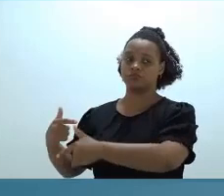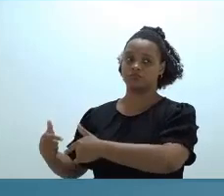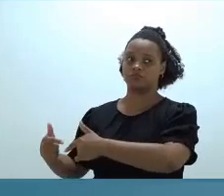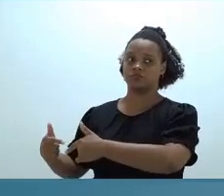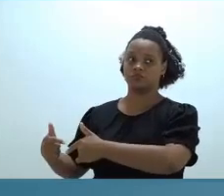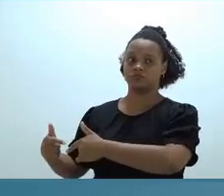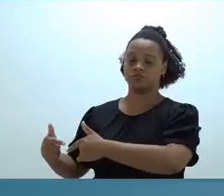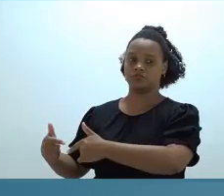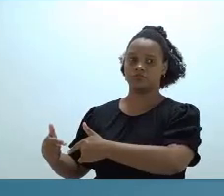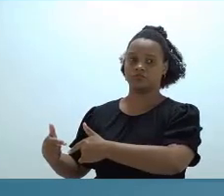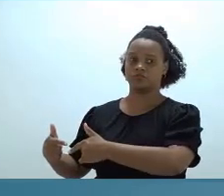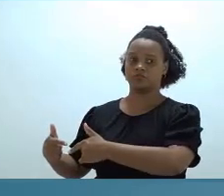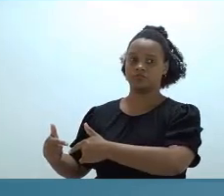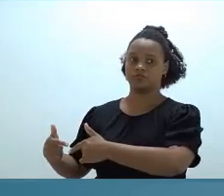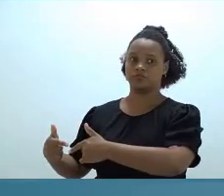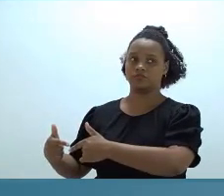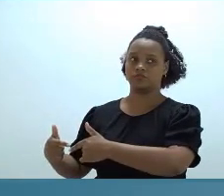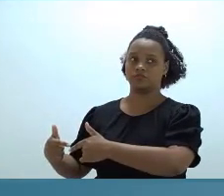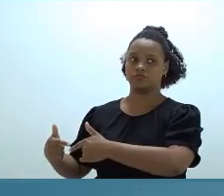Aí eu me pergunto,